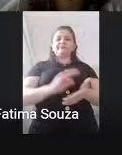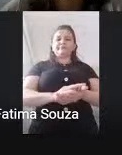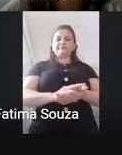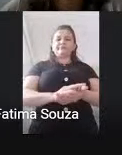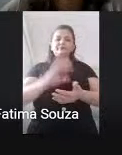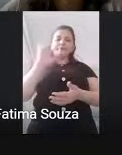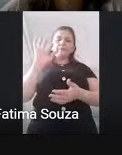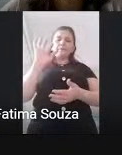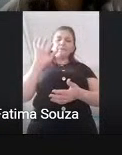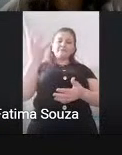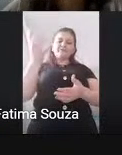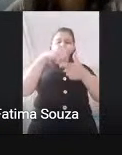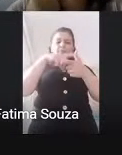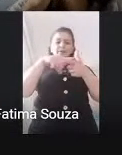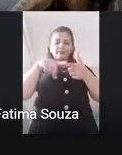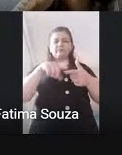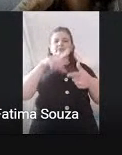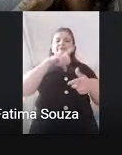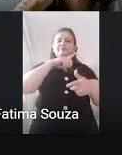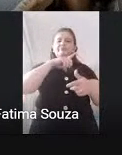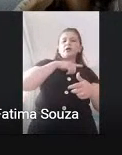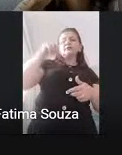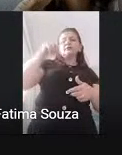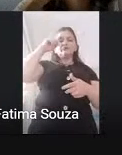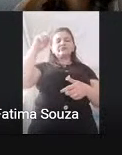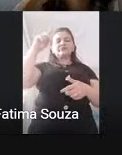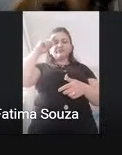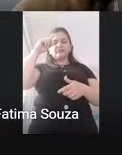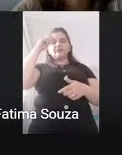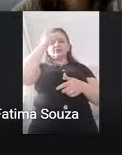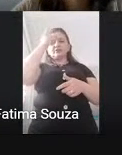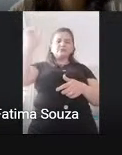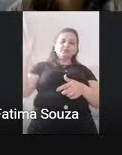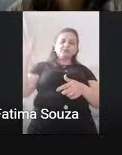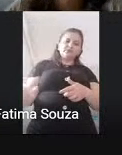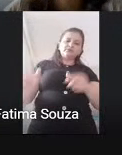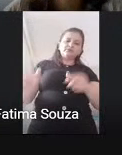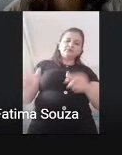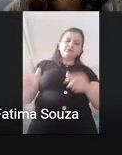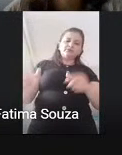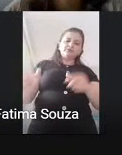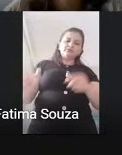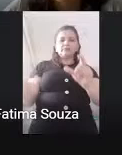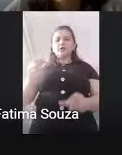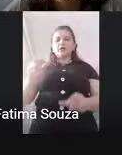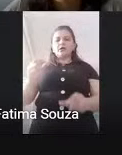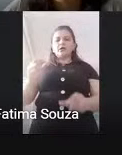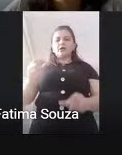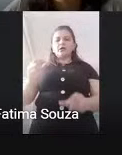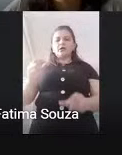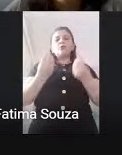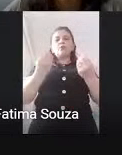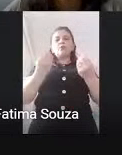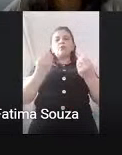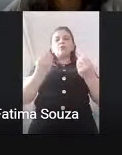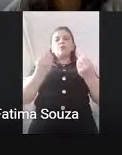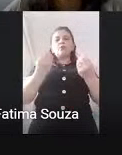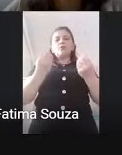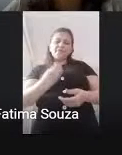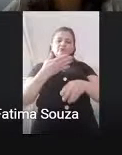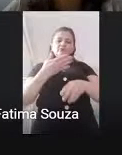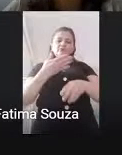Perfeito, trazendo elementos do cotidiano das pessoas, da condição de vida, do acesso,